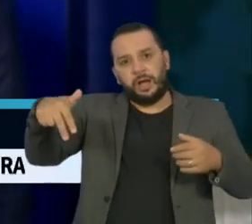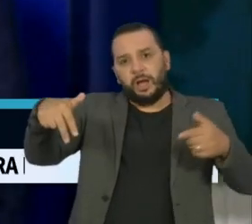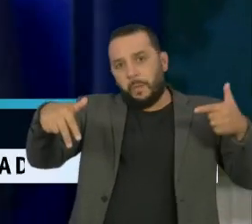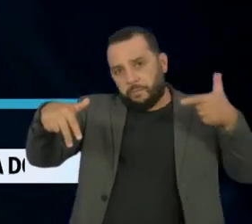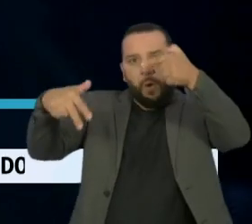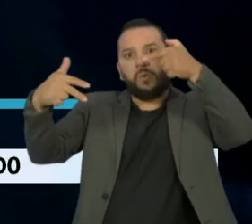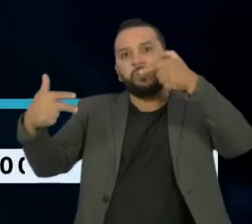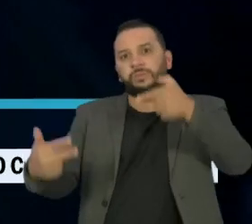ao hospital